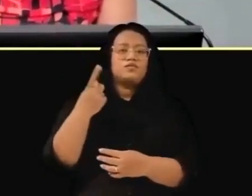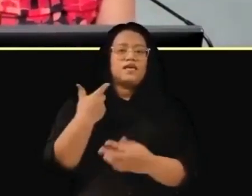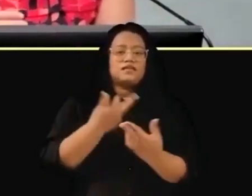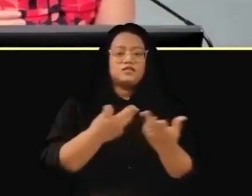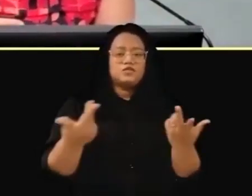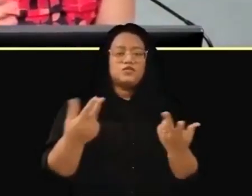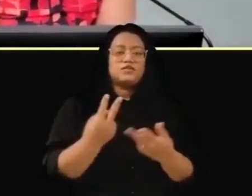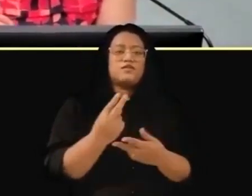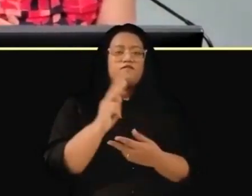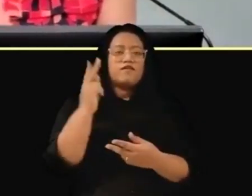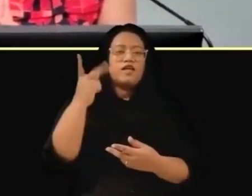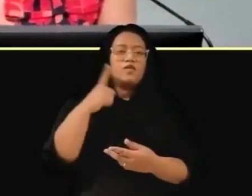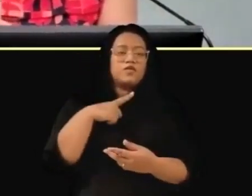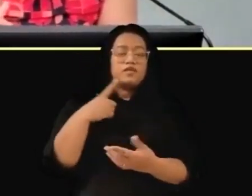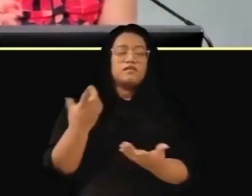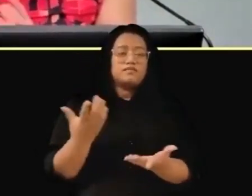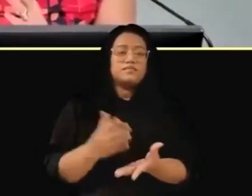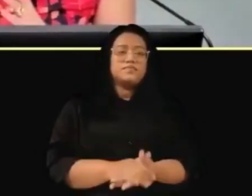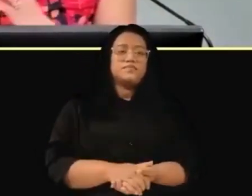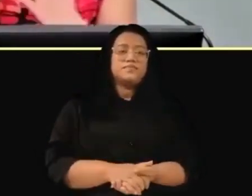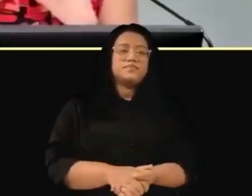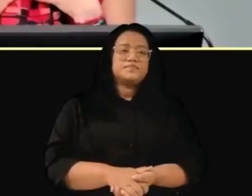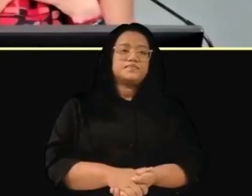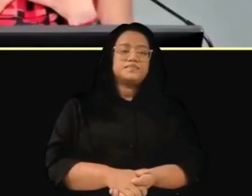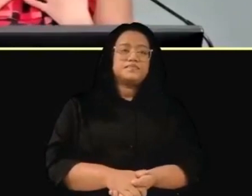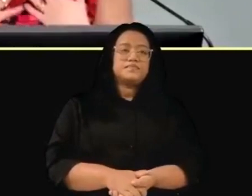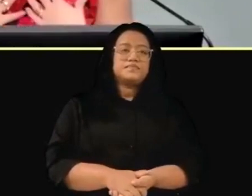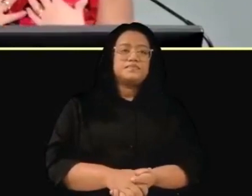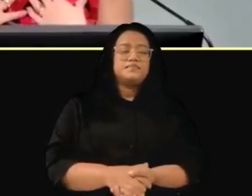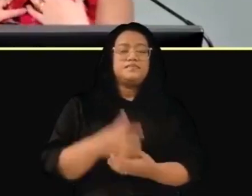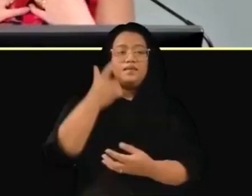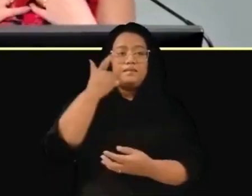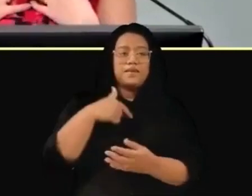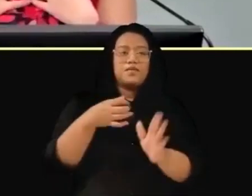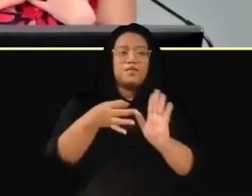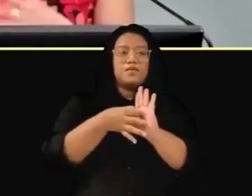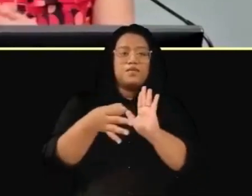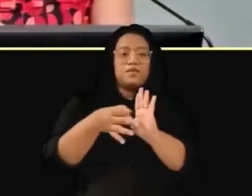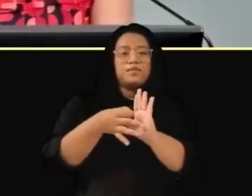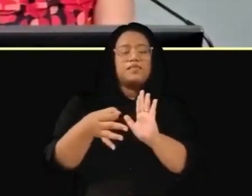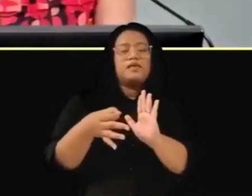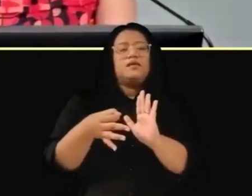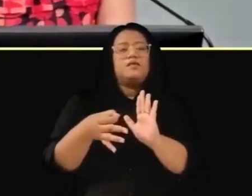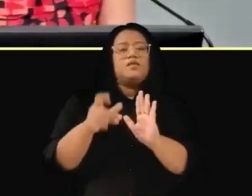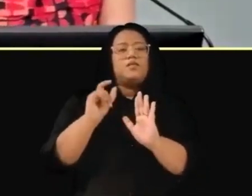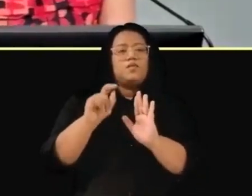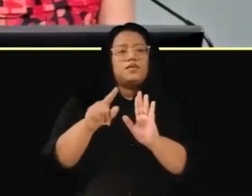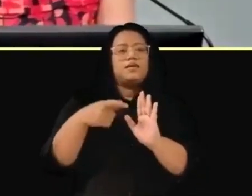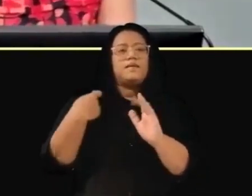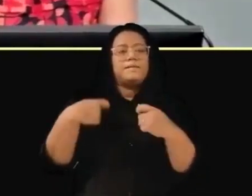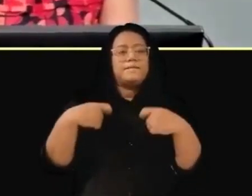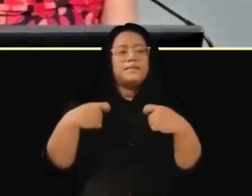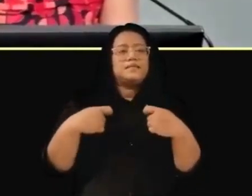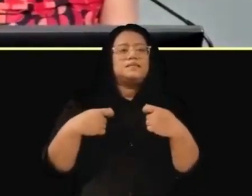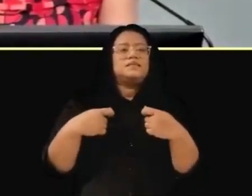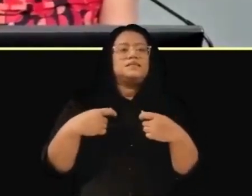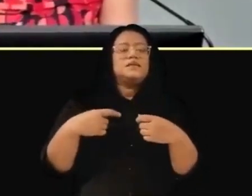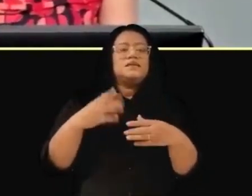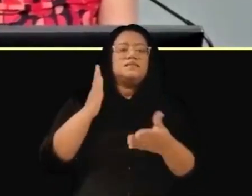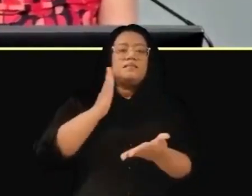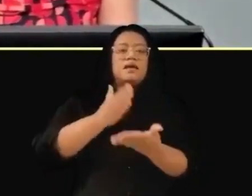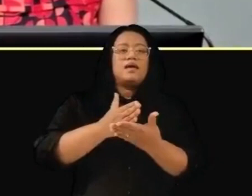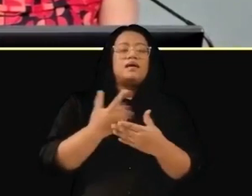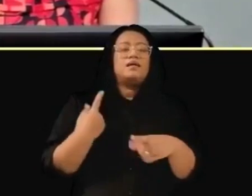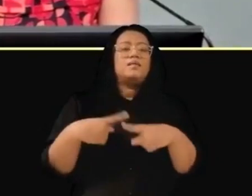É aí que nós temos que, a meu ver, é a minha opinião, nós temos que centrar fogo, porque a verdade é